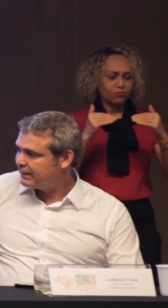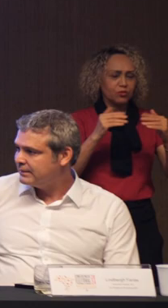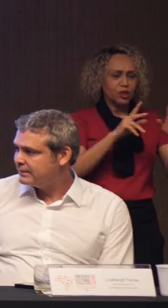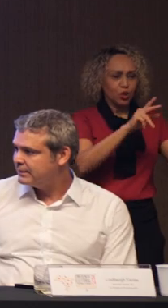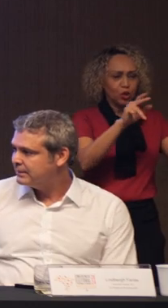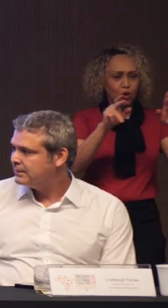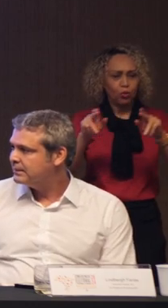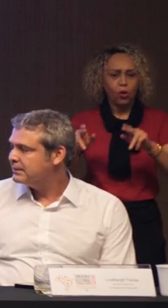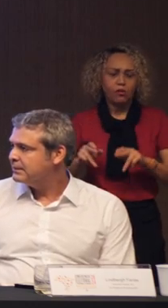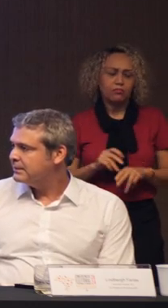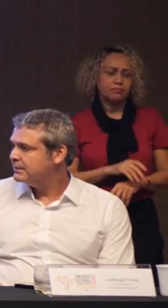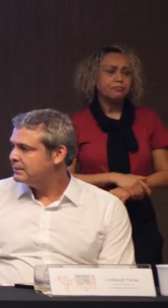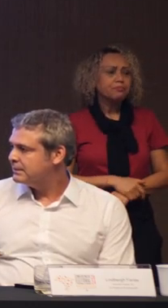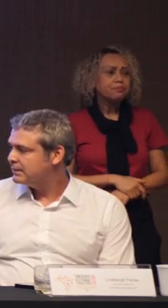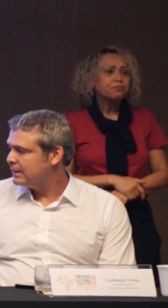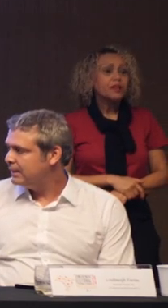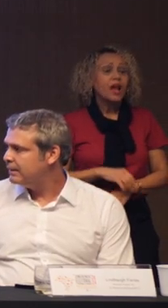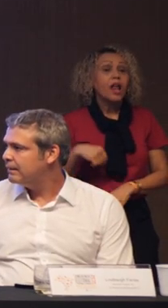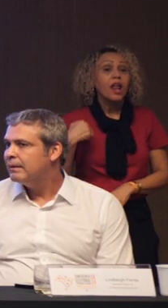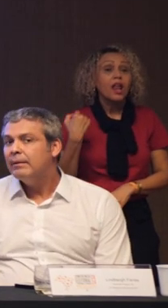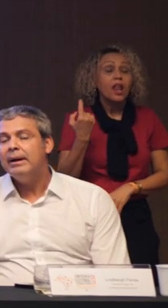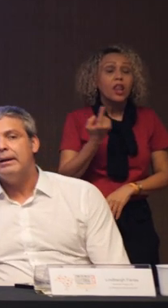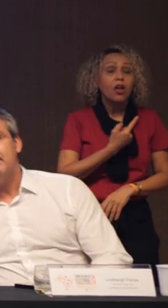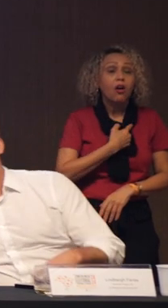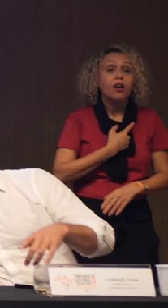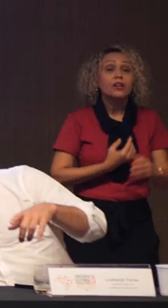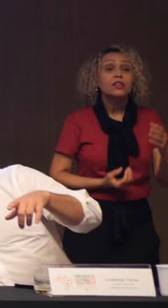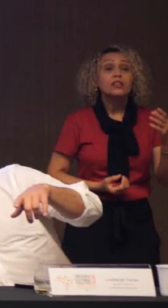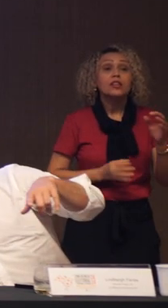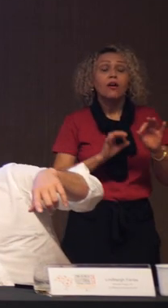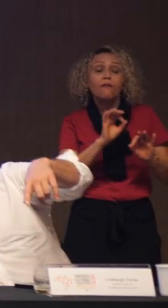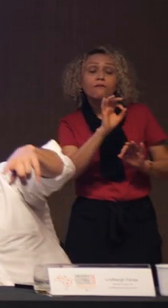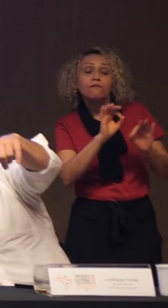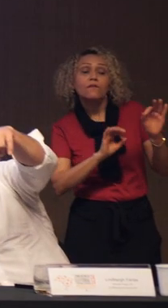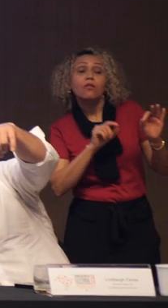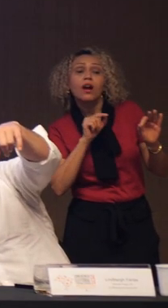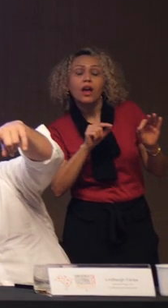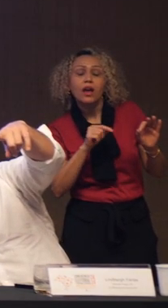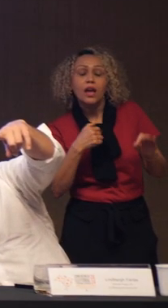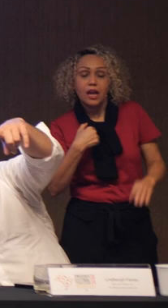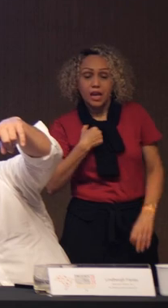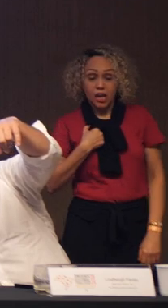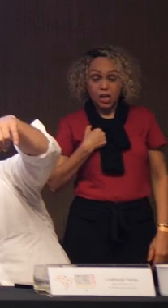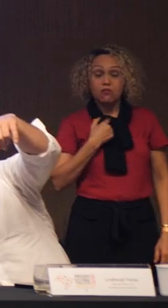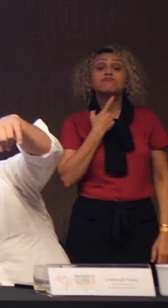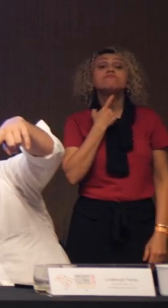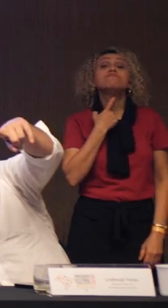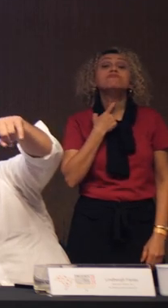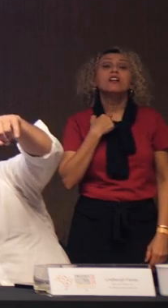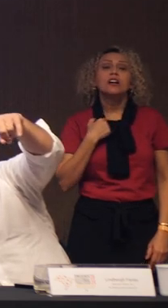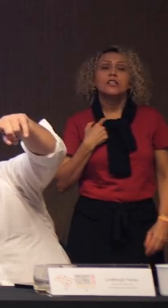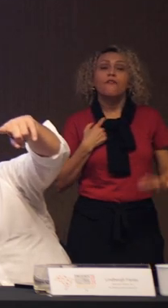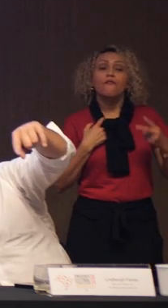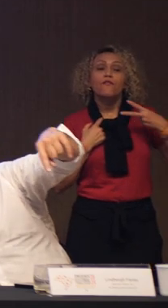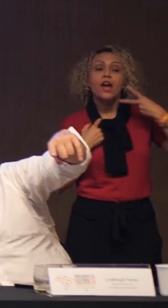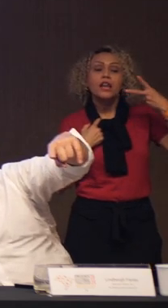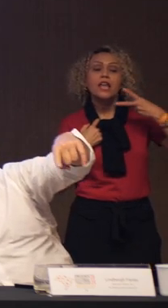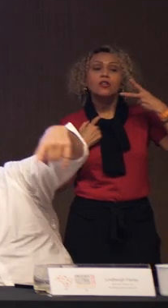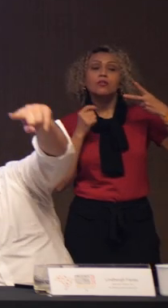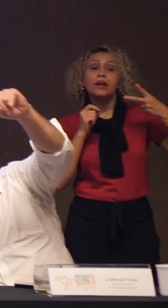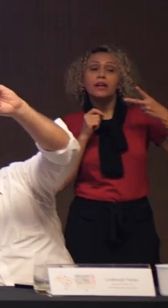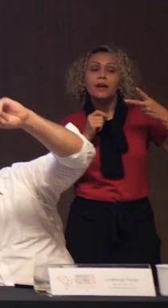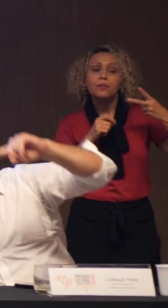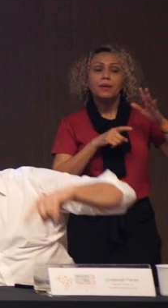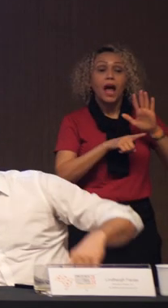uma das coisas que a gente construiu foi, eu quero ser vereadora porque para ter voz ativa, para contribuir com